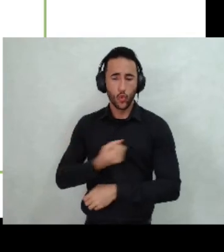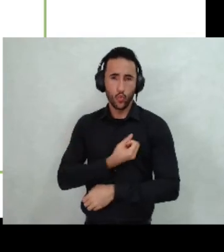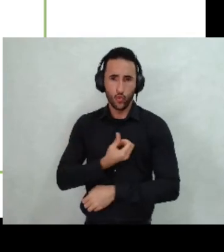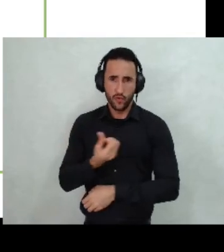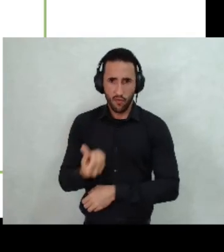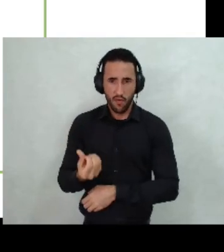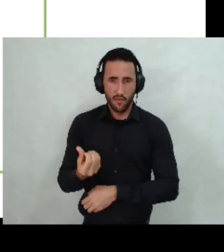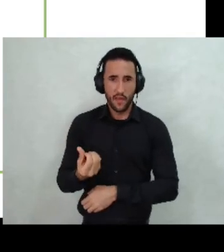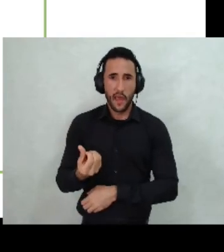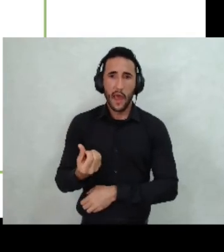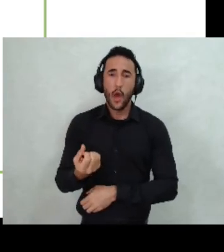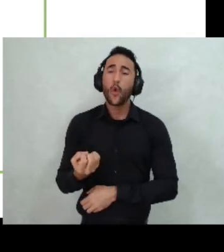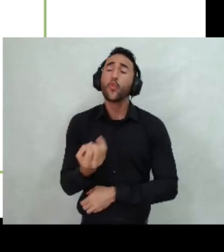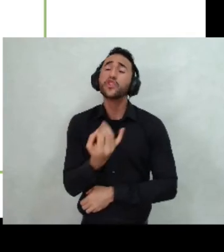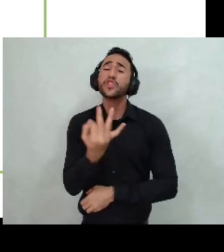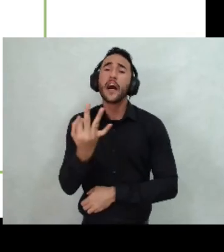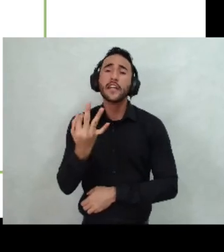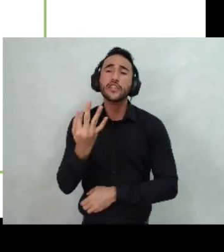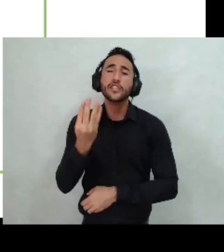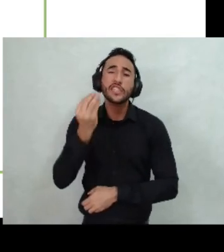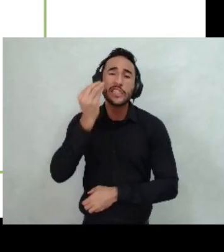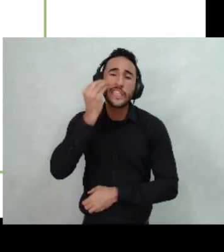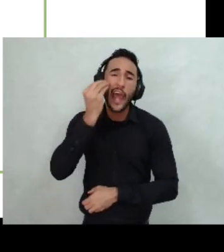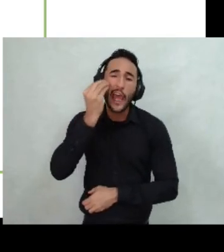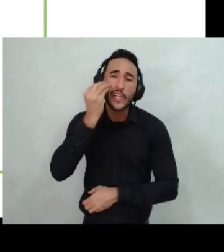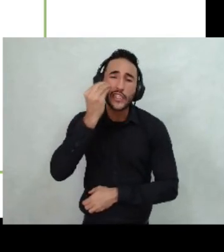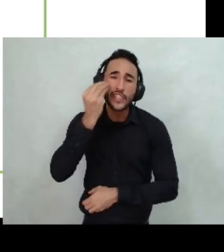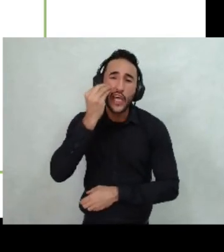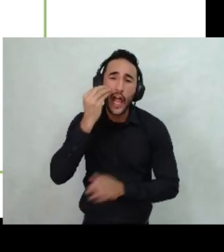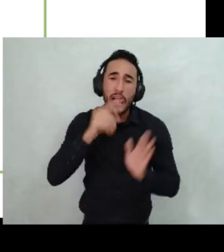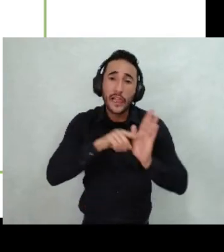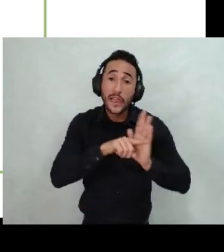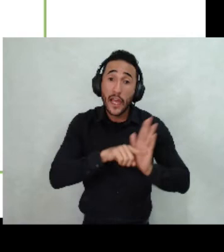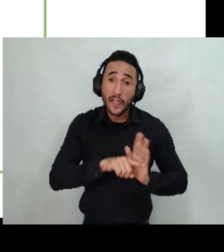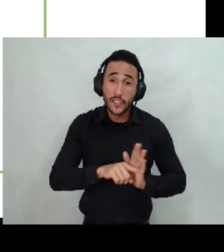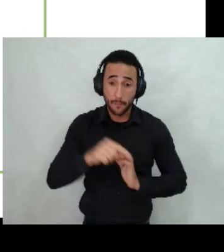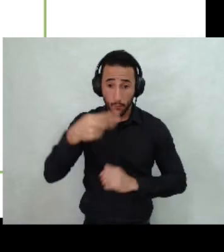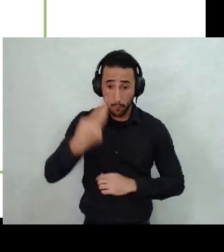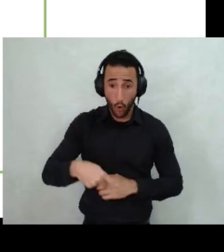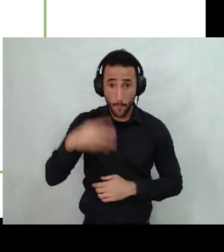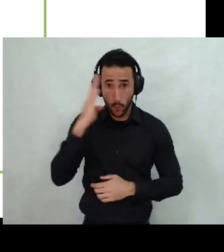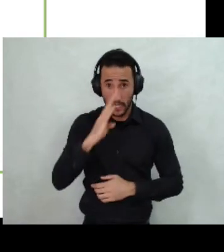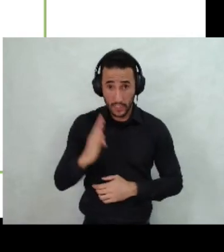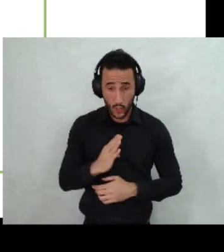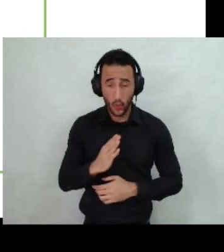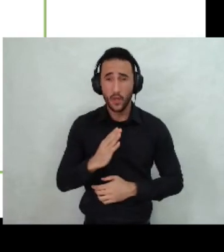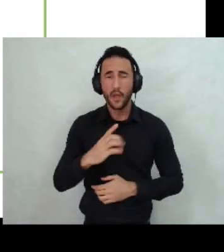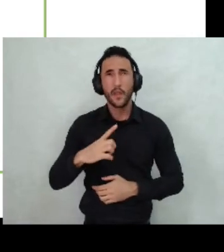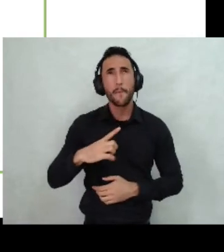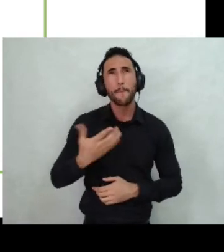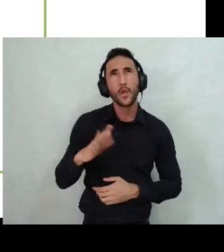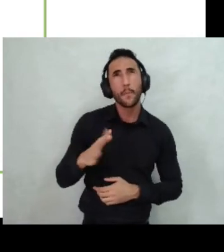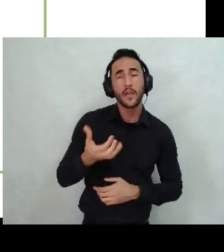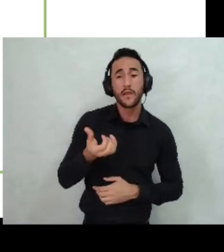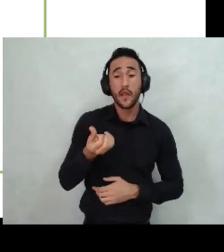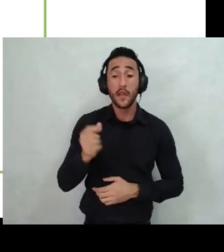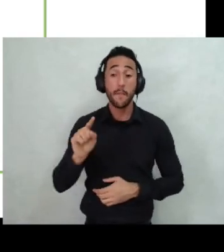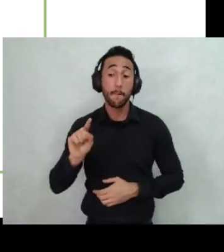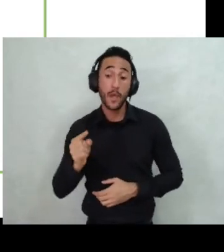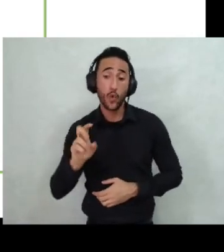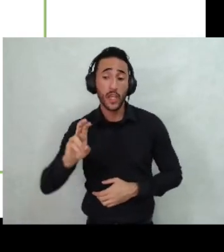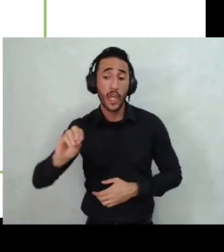testagem diária do Brasil, até porque a nossa rede é semi-automatizada, era de 6.500 exames de PCR por